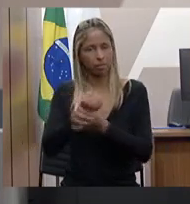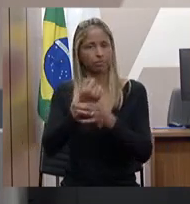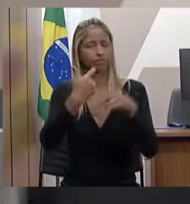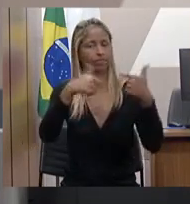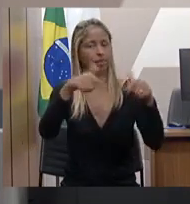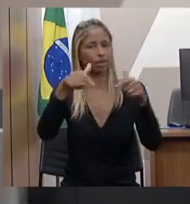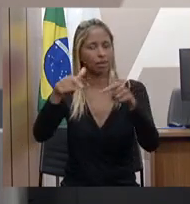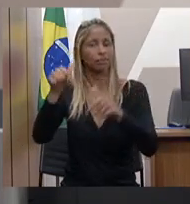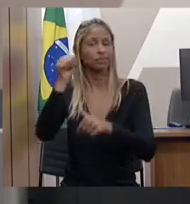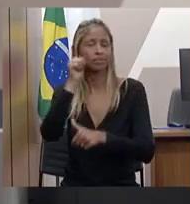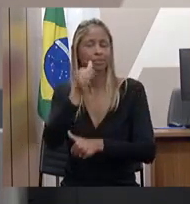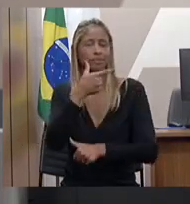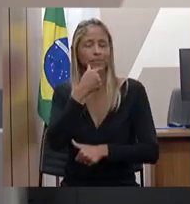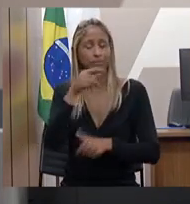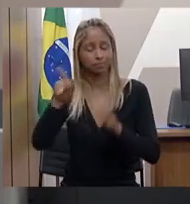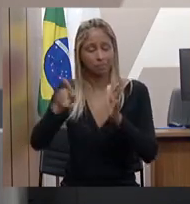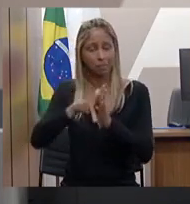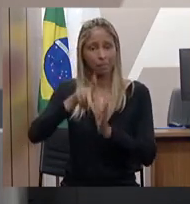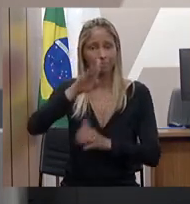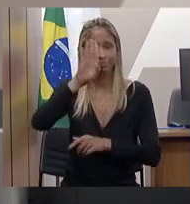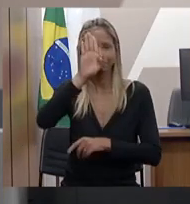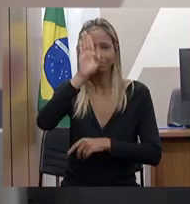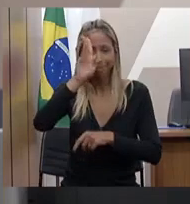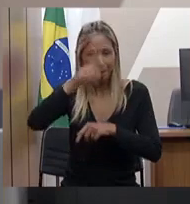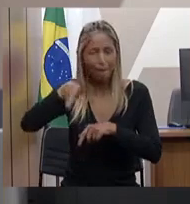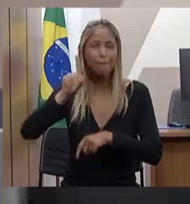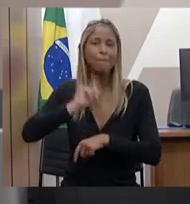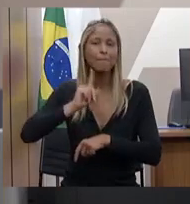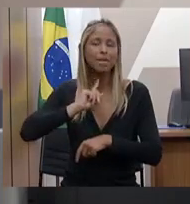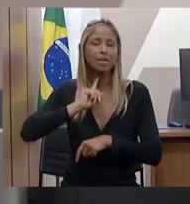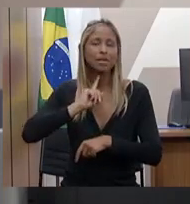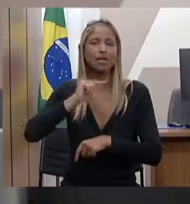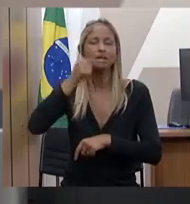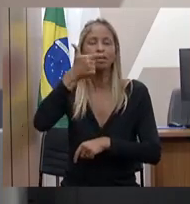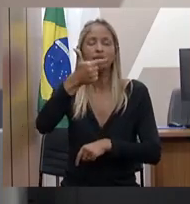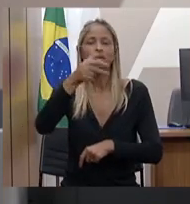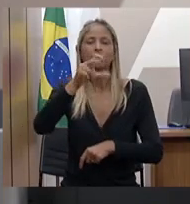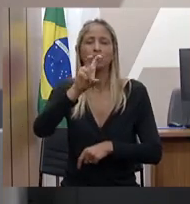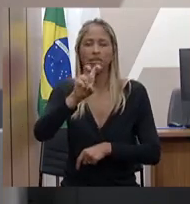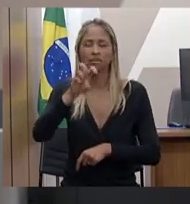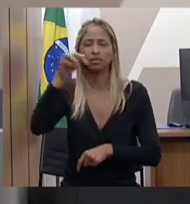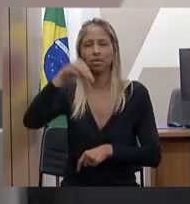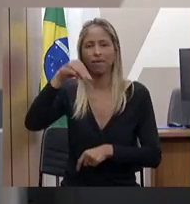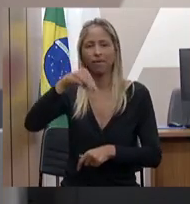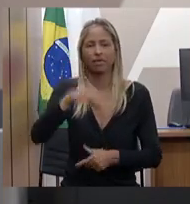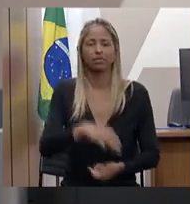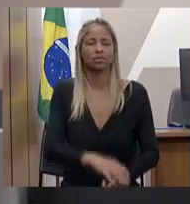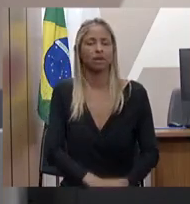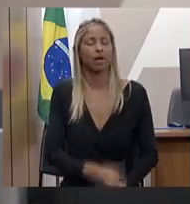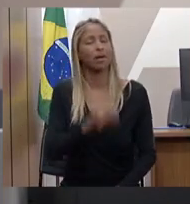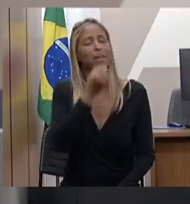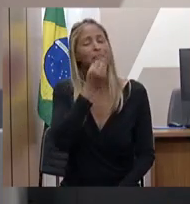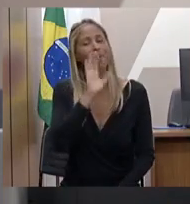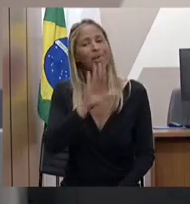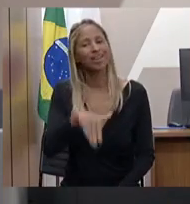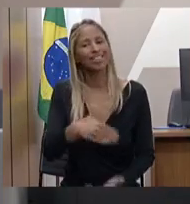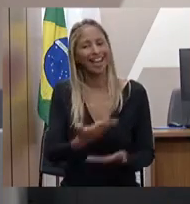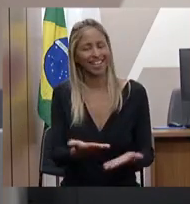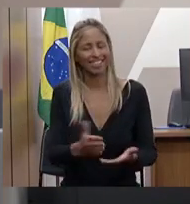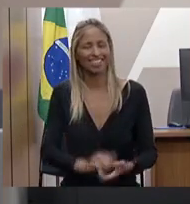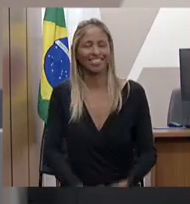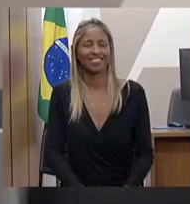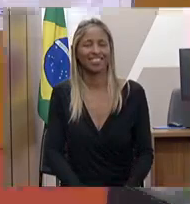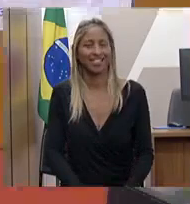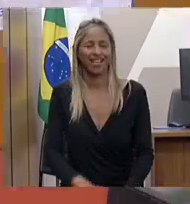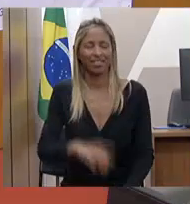trabalhador e do Trabalhador de Minas Gerais que terá 25 minutos para sua apresentação uma boa tarde